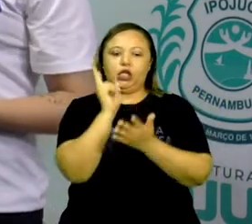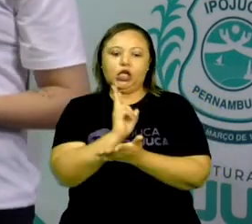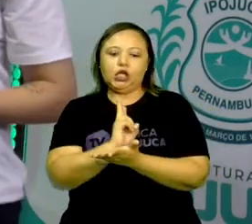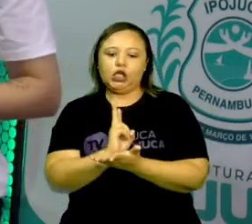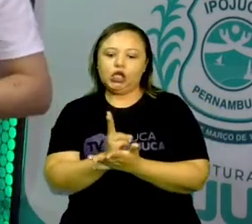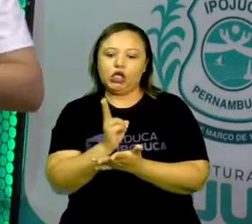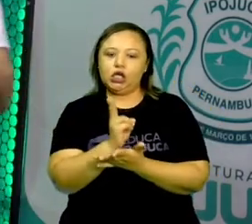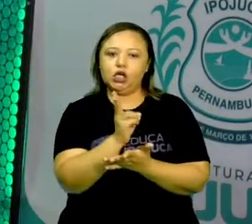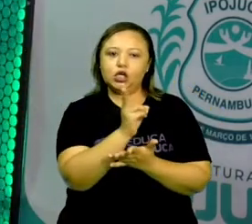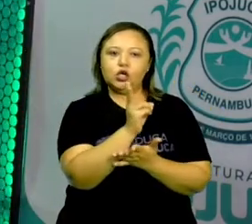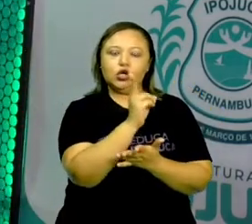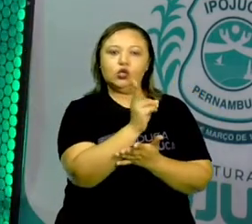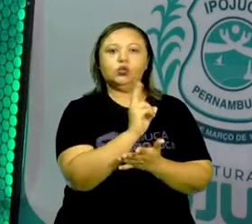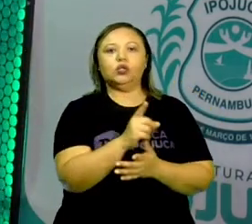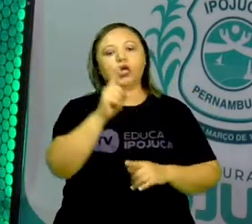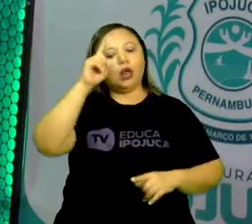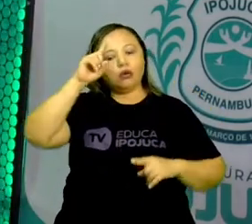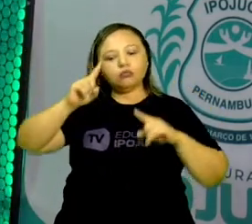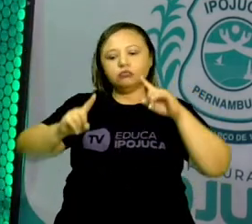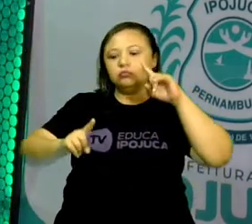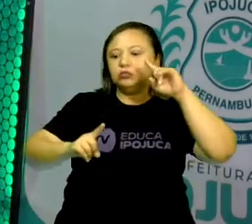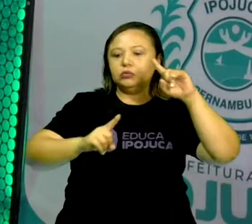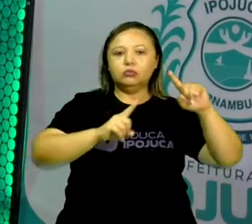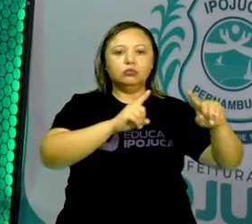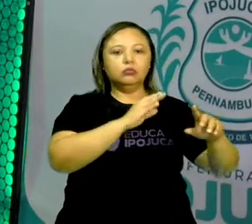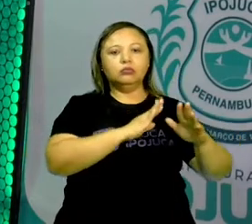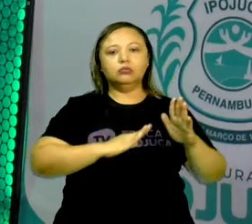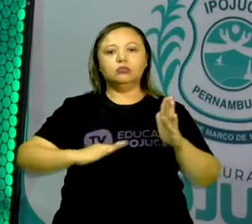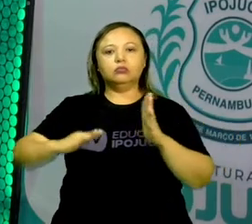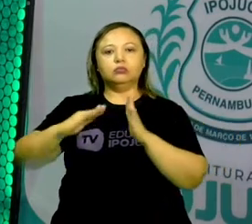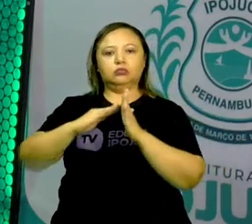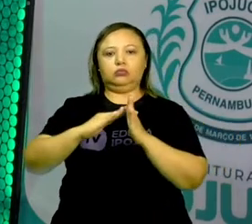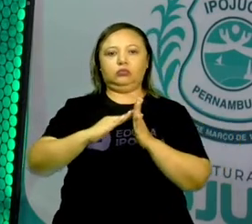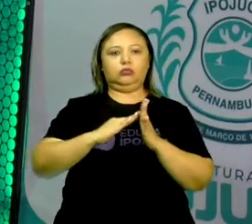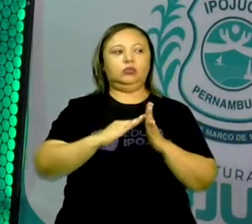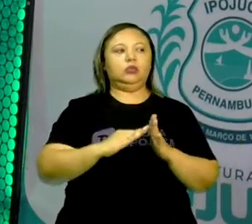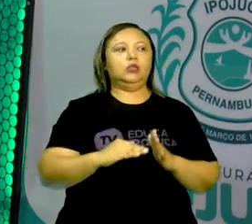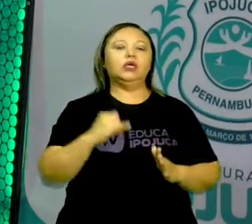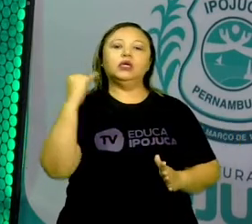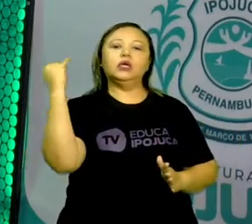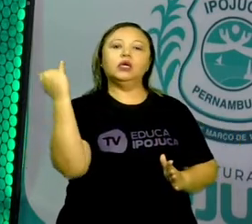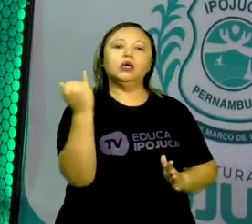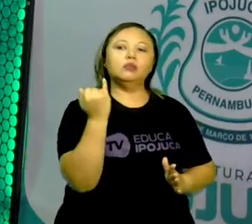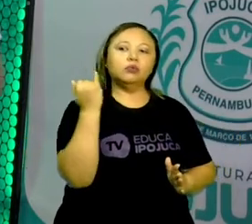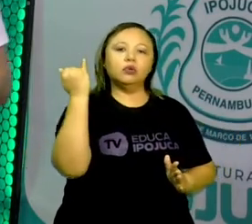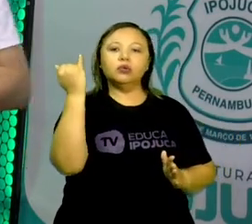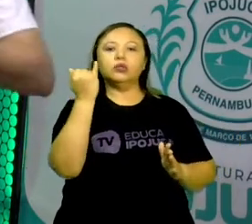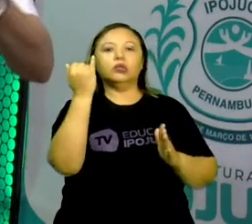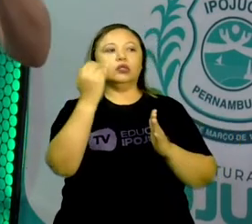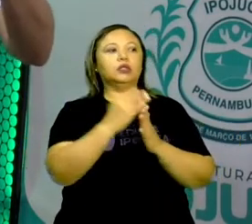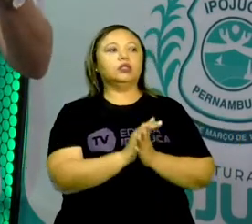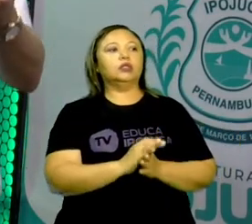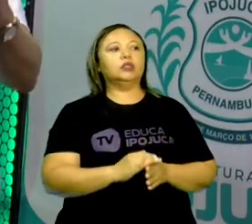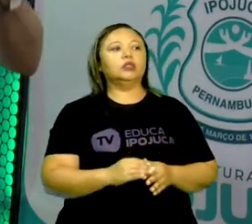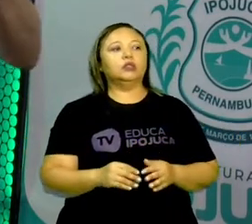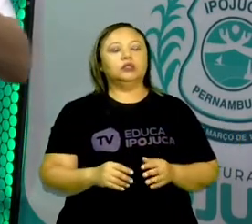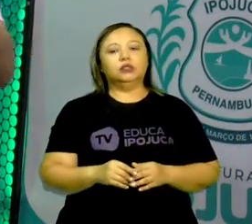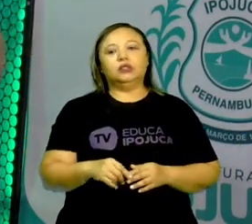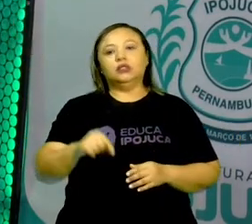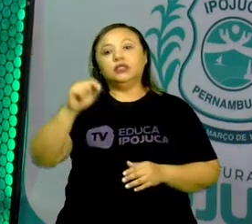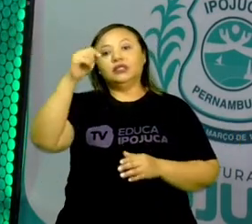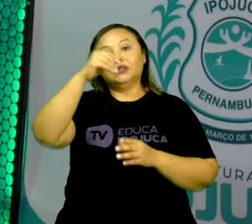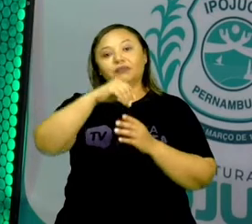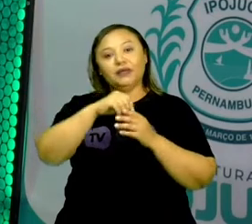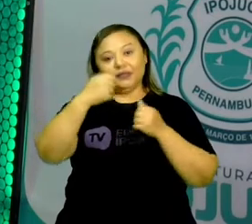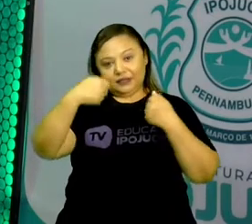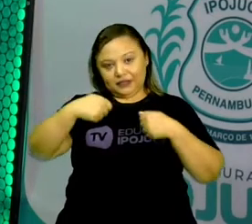acabam dominando. Há também a questão da importância da gente aprender a ser poliglota dentro